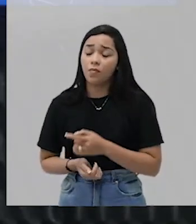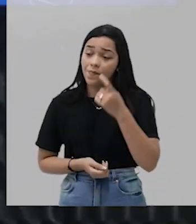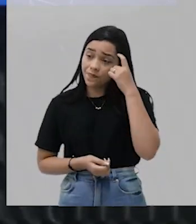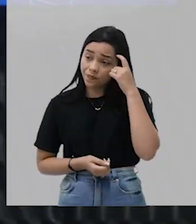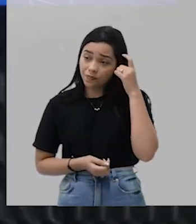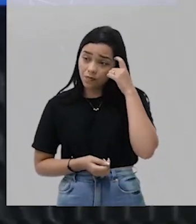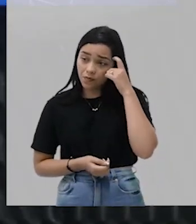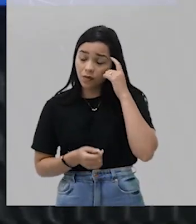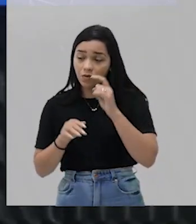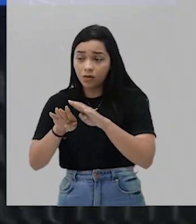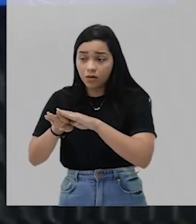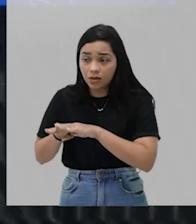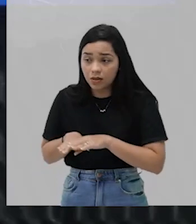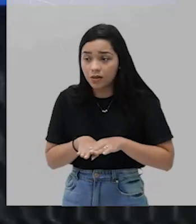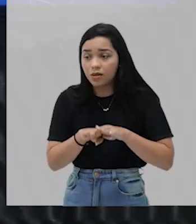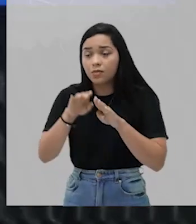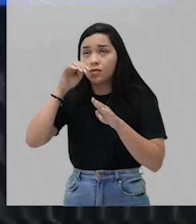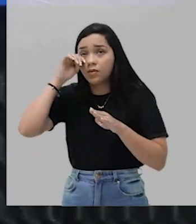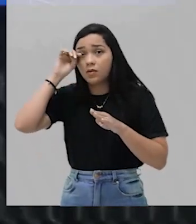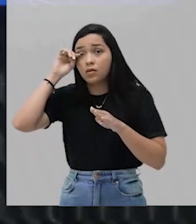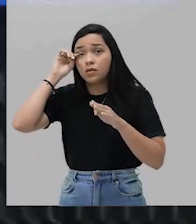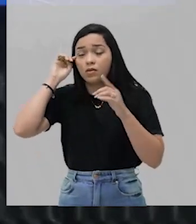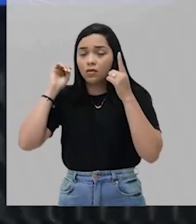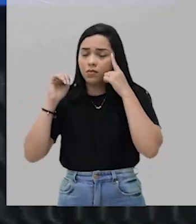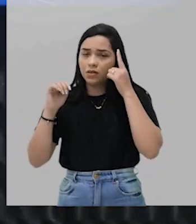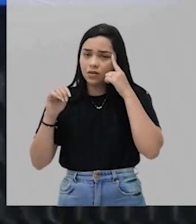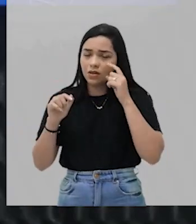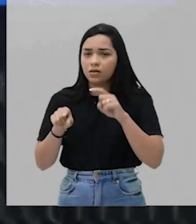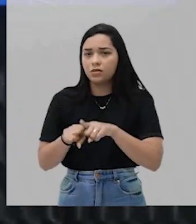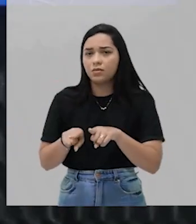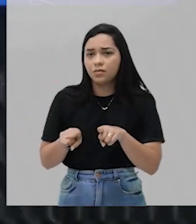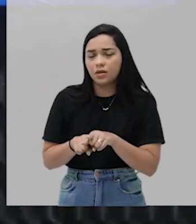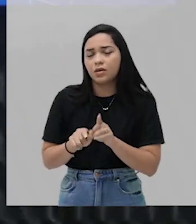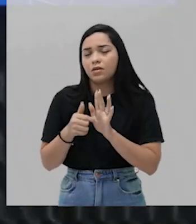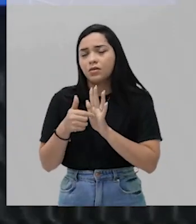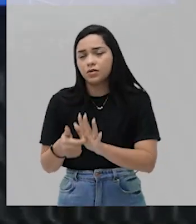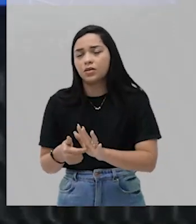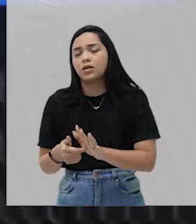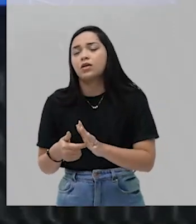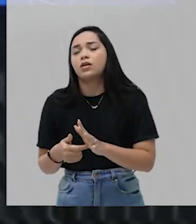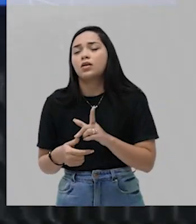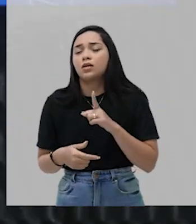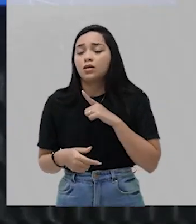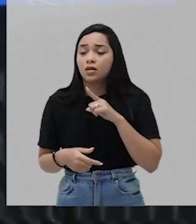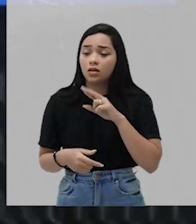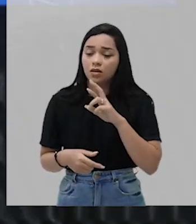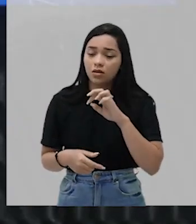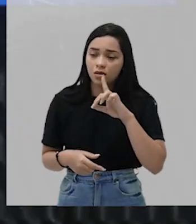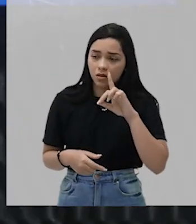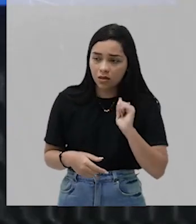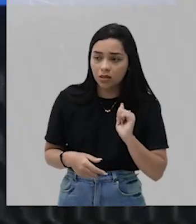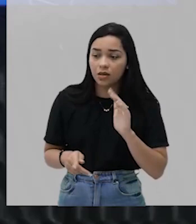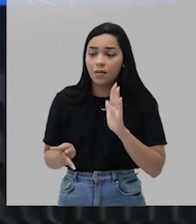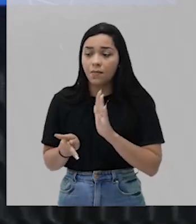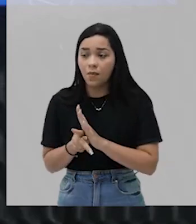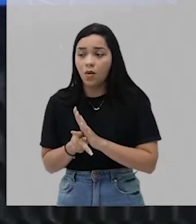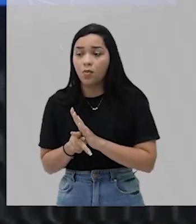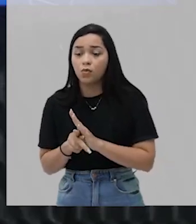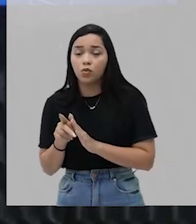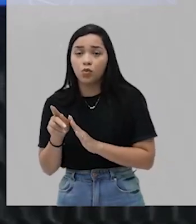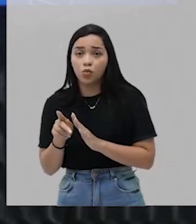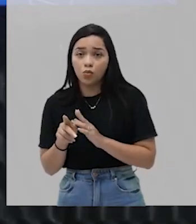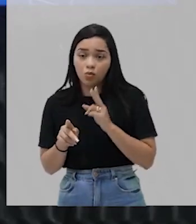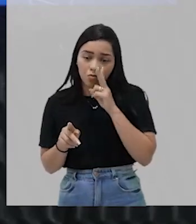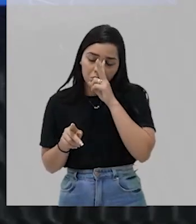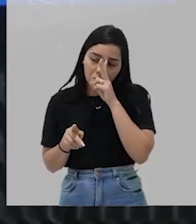Pensar no equilíbrio é pensar na distribuição, evidentemente, de renda por parte do poder